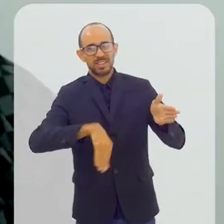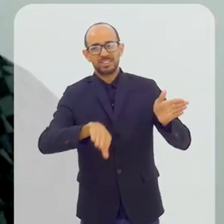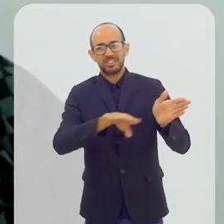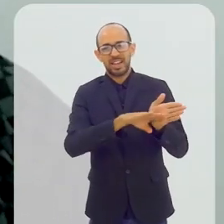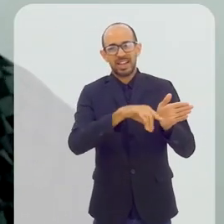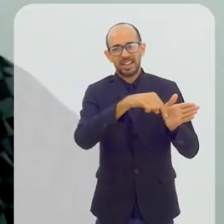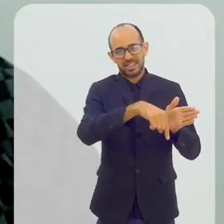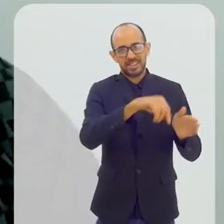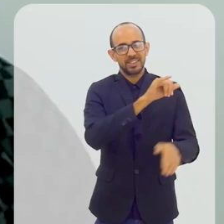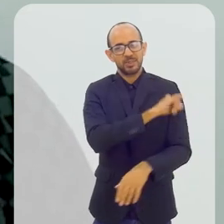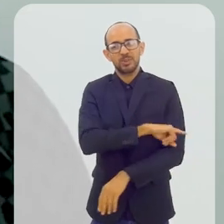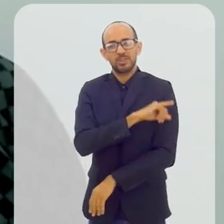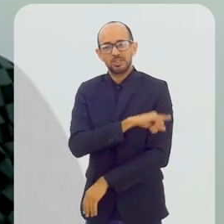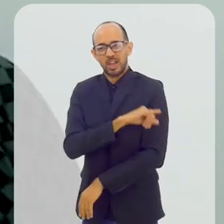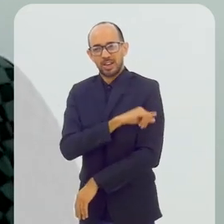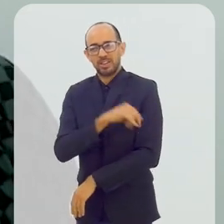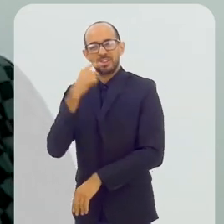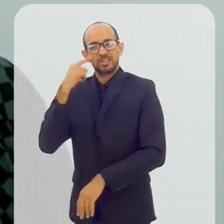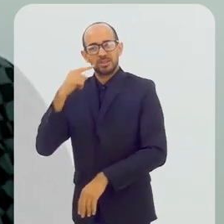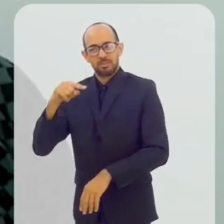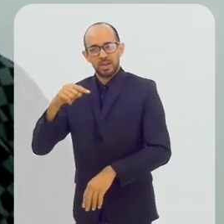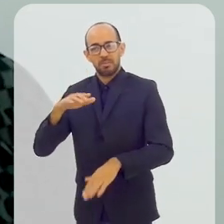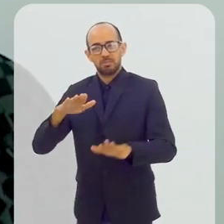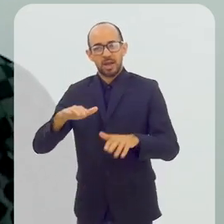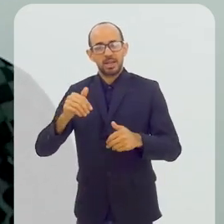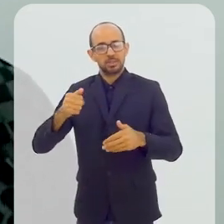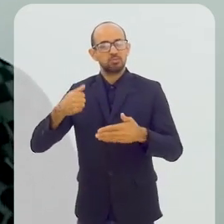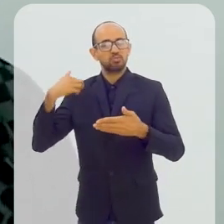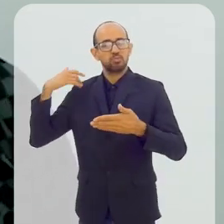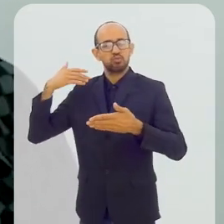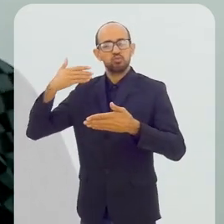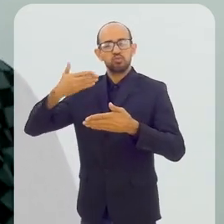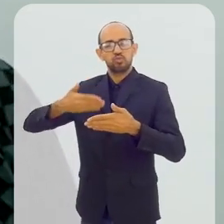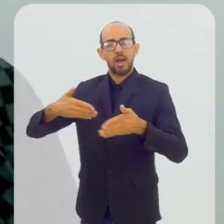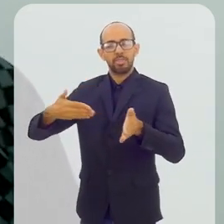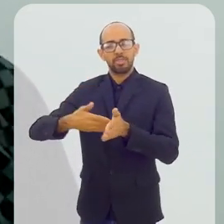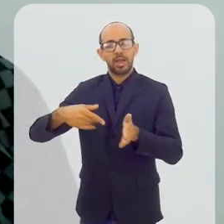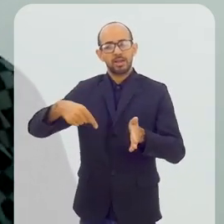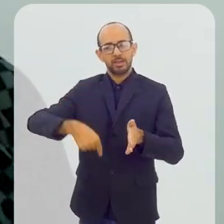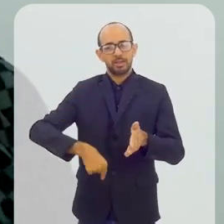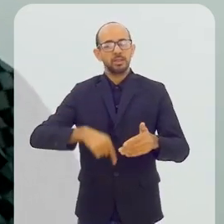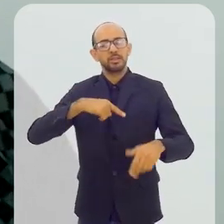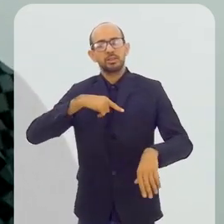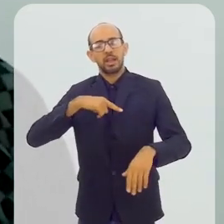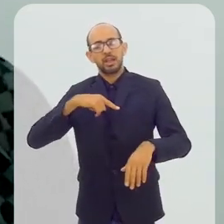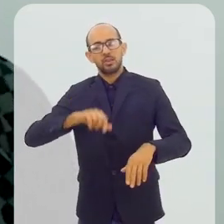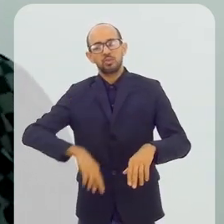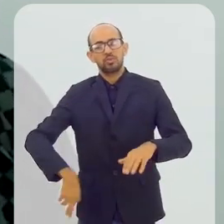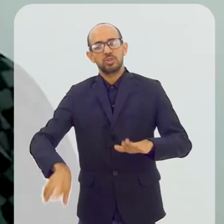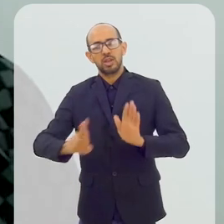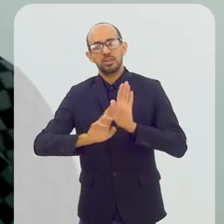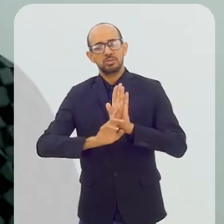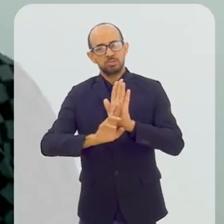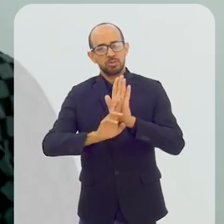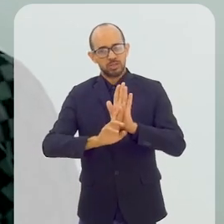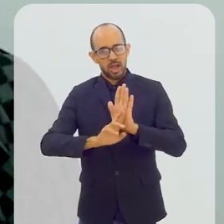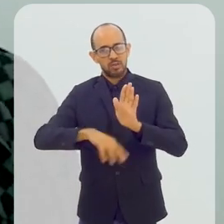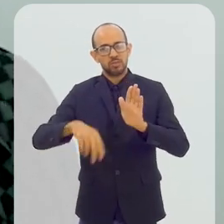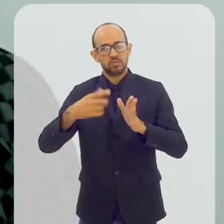da Semana Lixo Zero aqui no Rio de Janeiro, em 2015. Mas lá até aqui, a gente tem o papel dos embaixadores, né, que foram